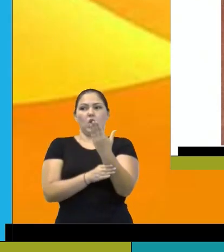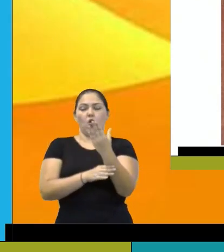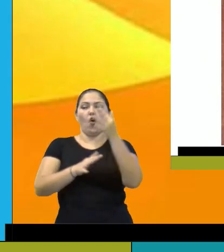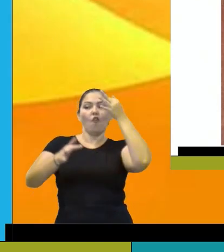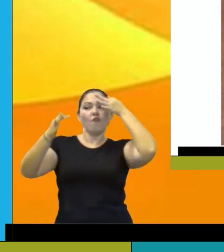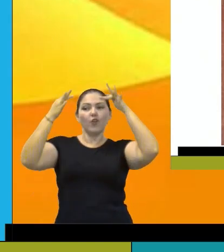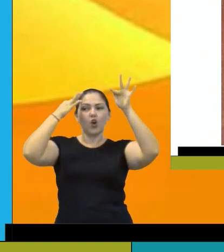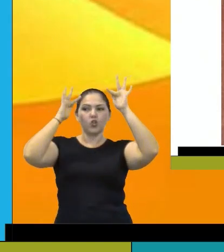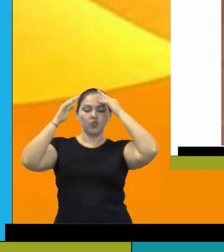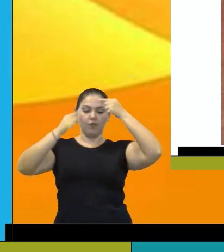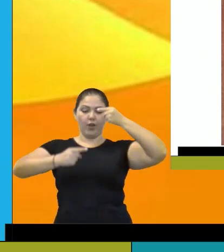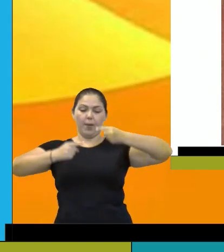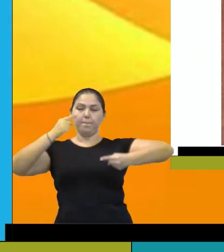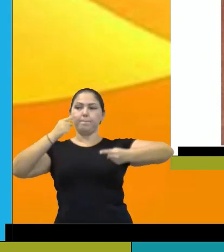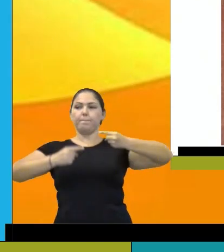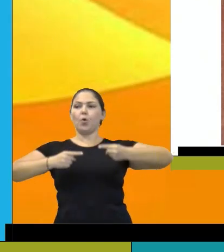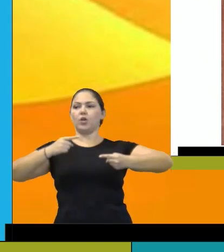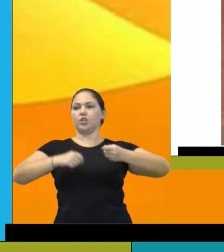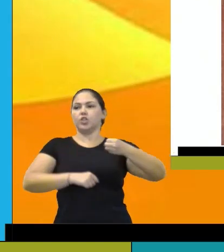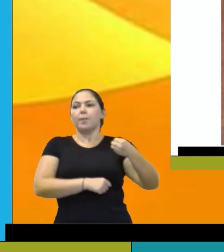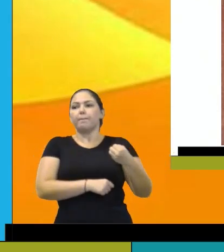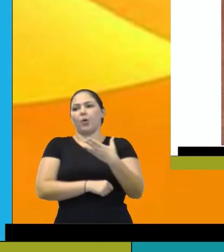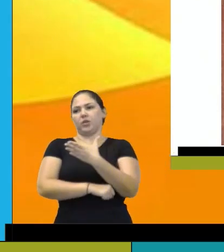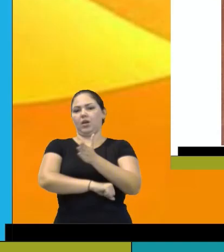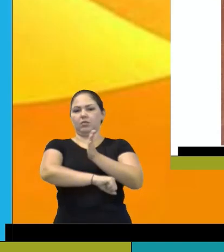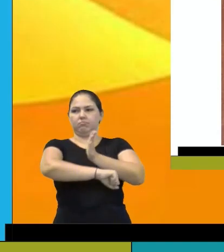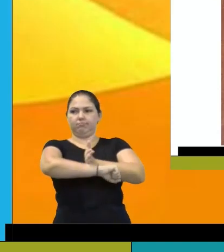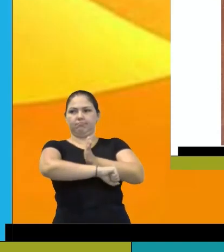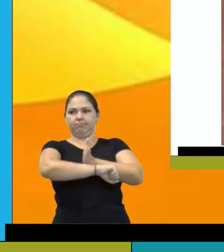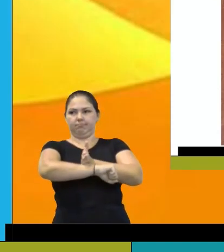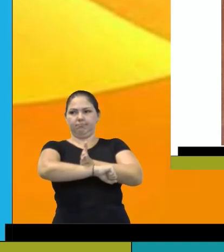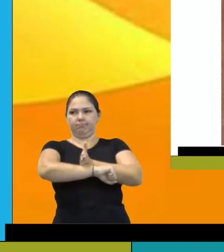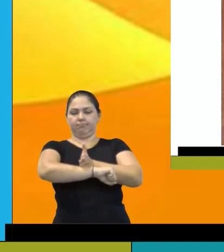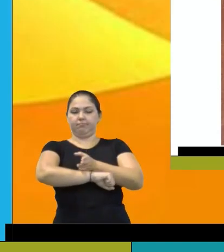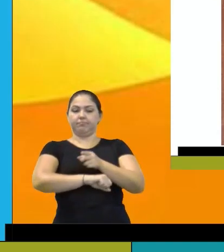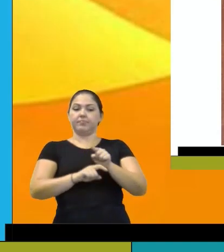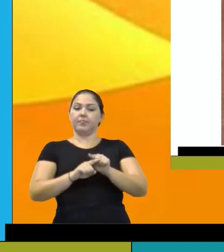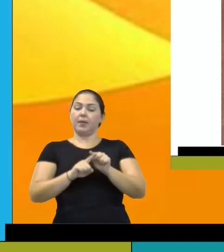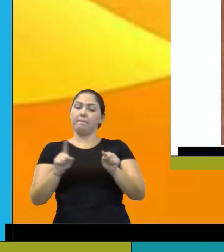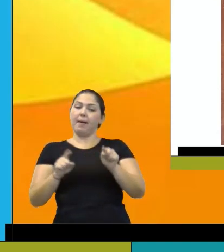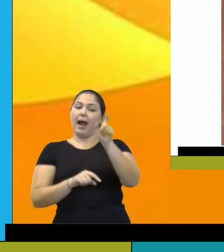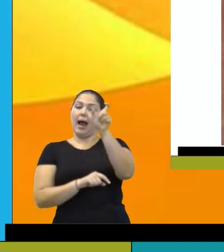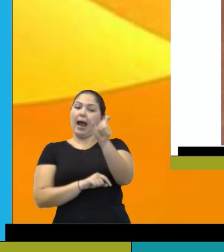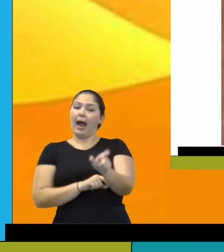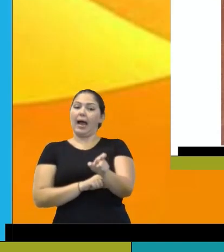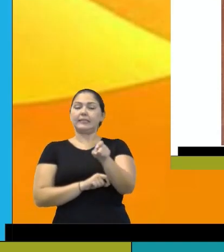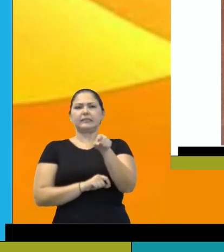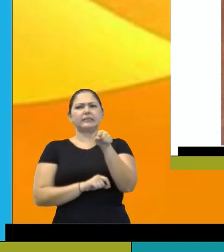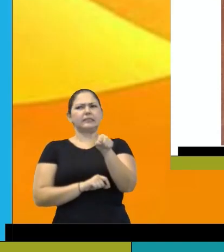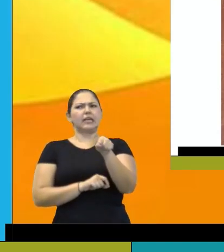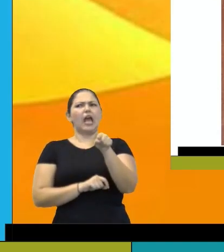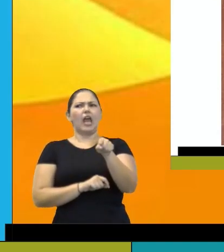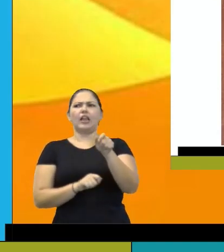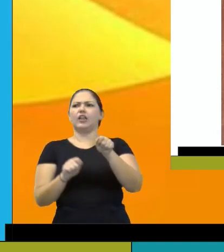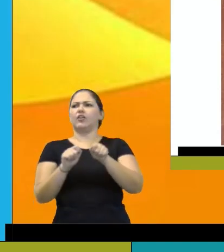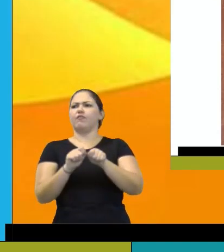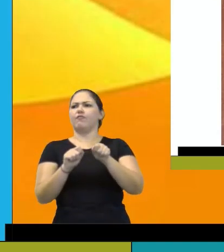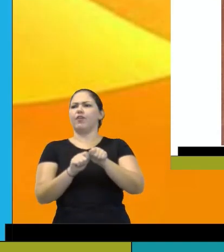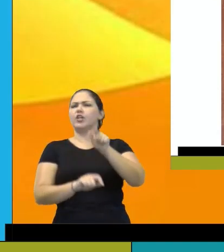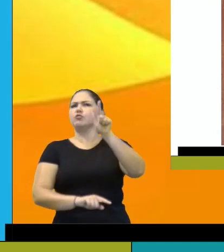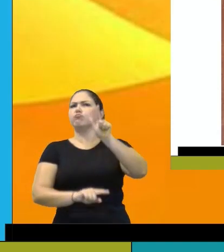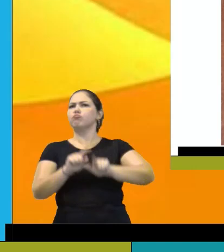não atribuímos a paternidade a um pensador se ele não tiver feito algo de muito grandioso. Só